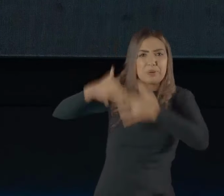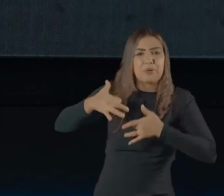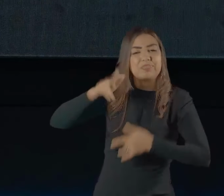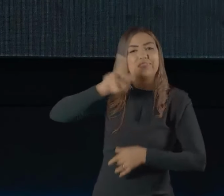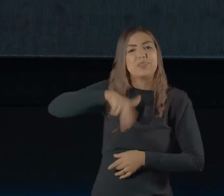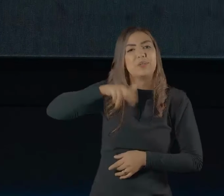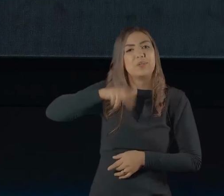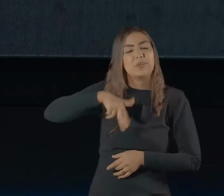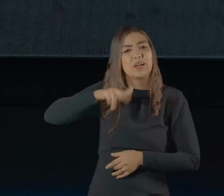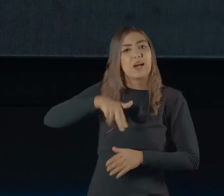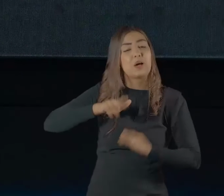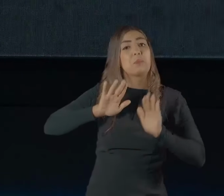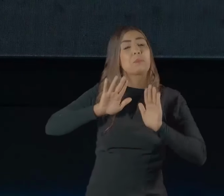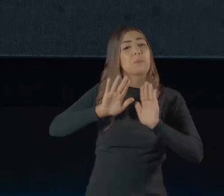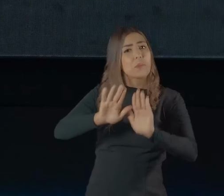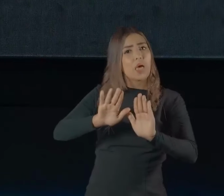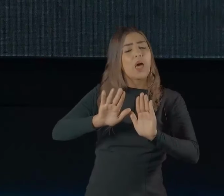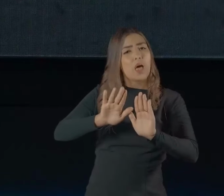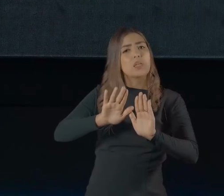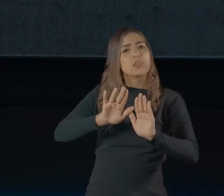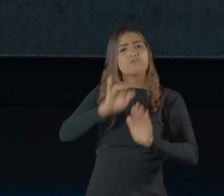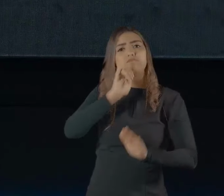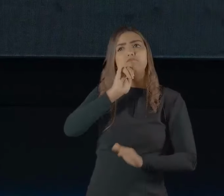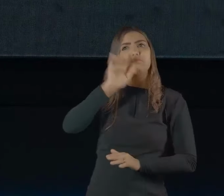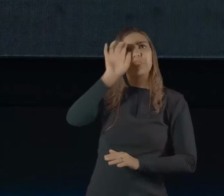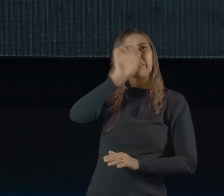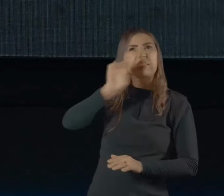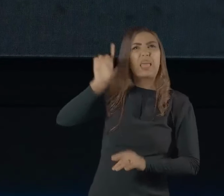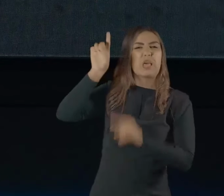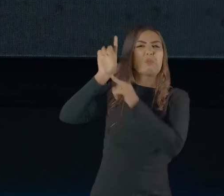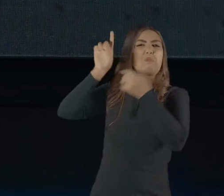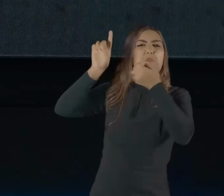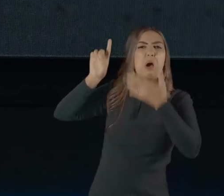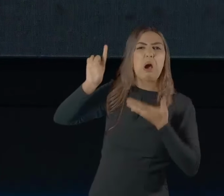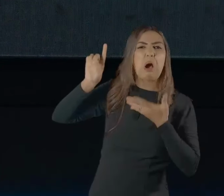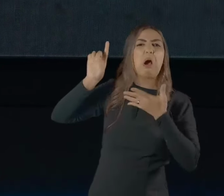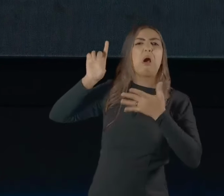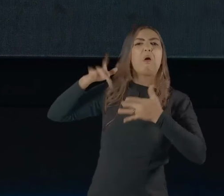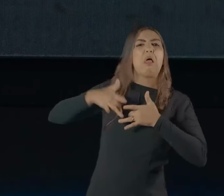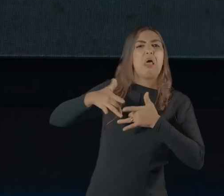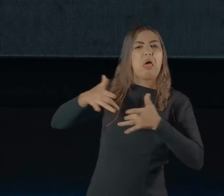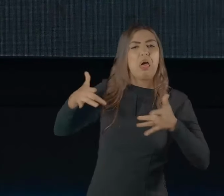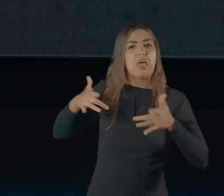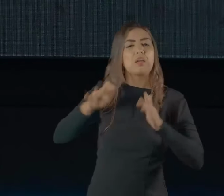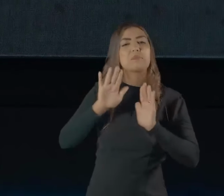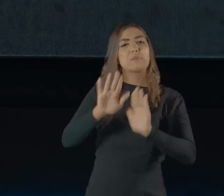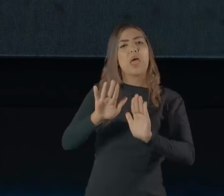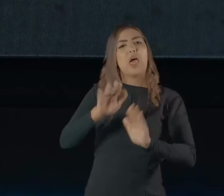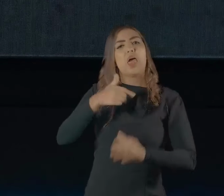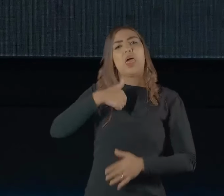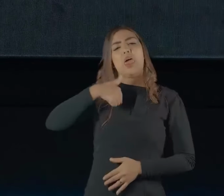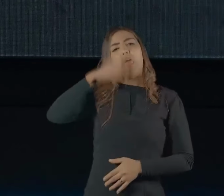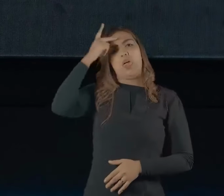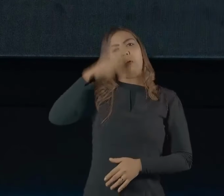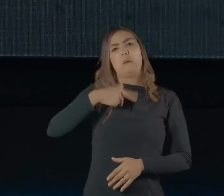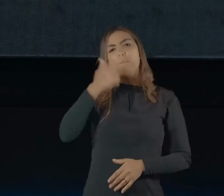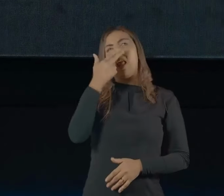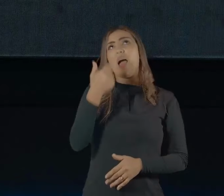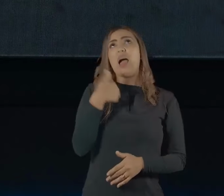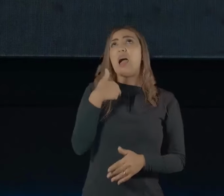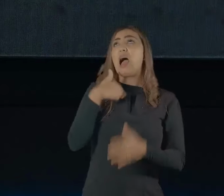que Deus seja longânimo, não trate daquilo que é a sua desobediência como se fosse